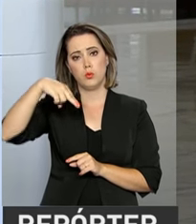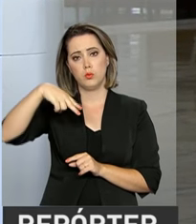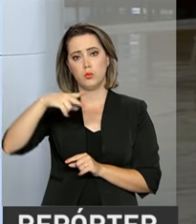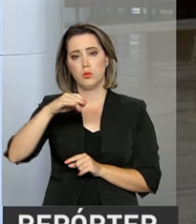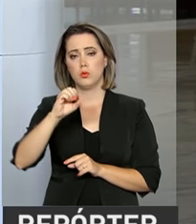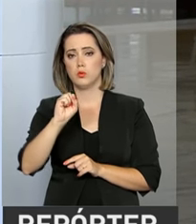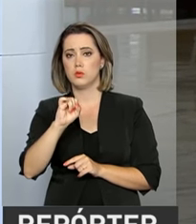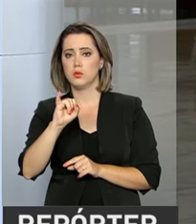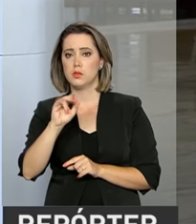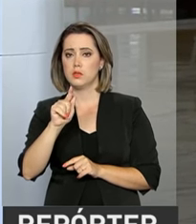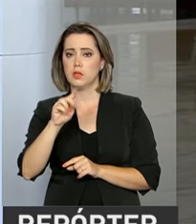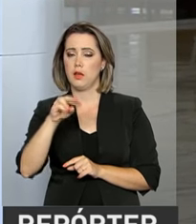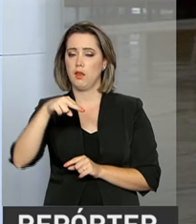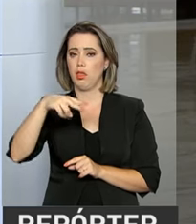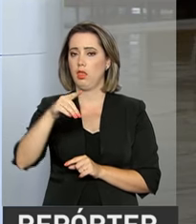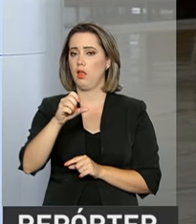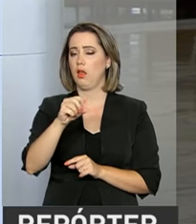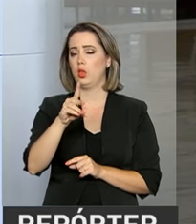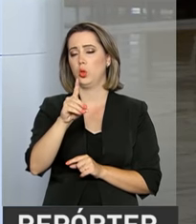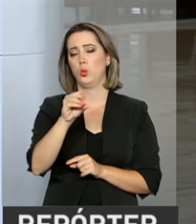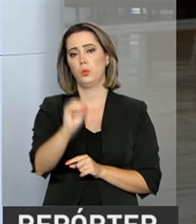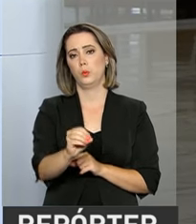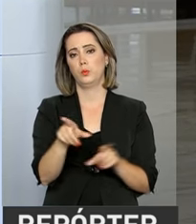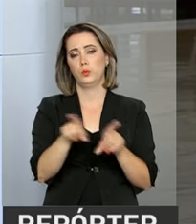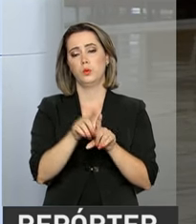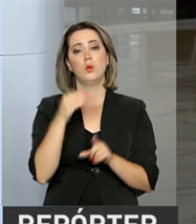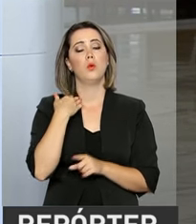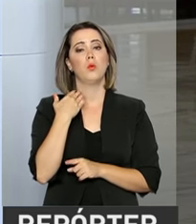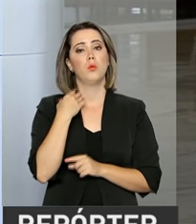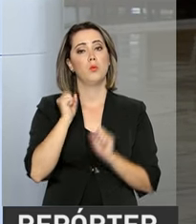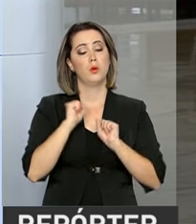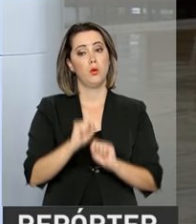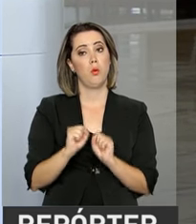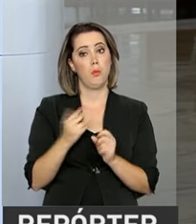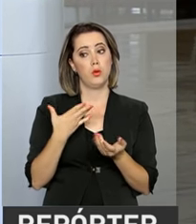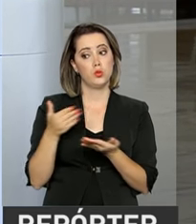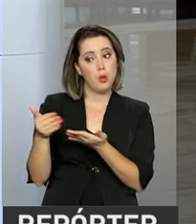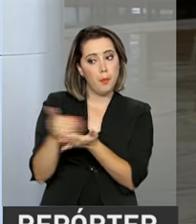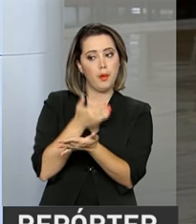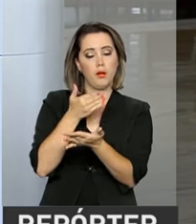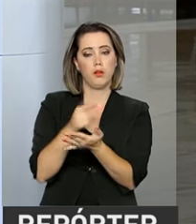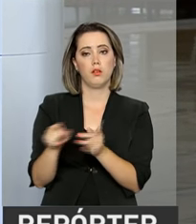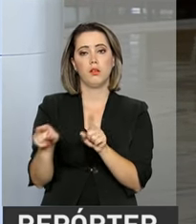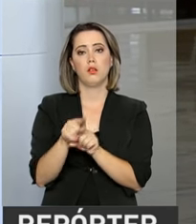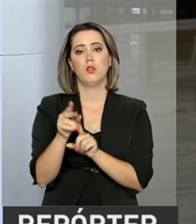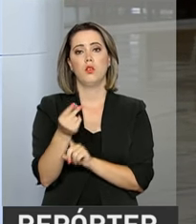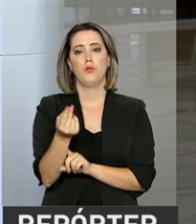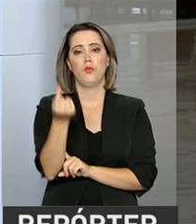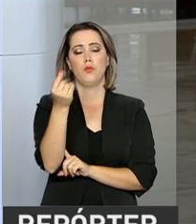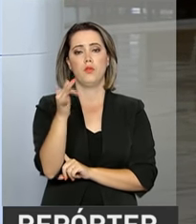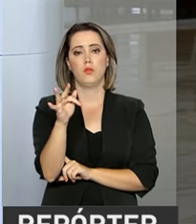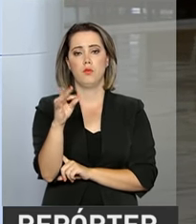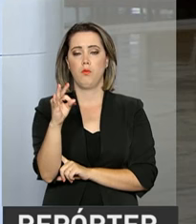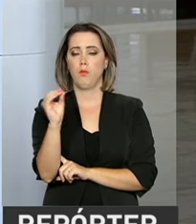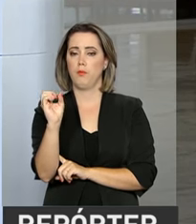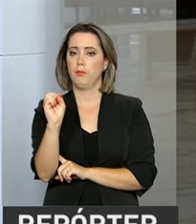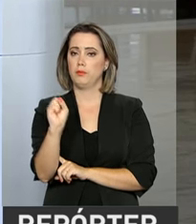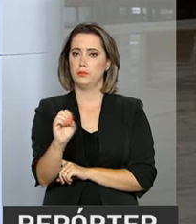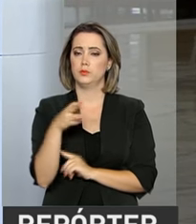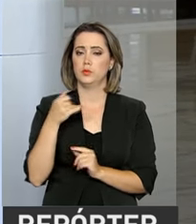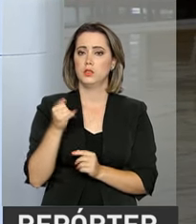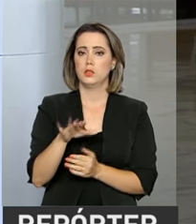salário do trabalhador. E segundo, porque os bancos poderão reter os valores do FGTS no caso